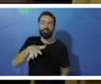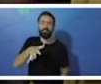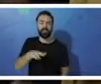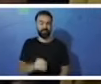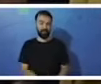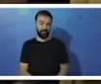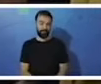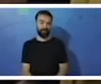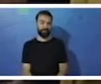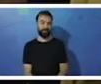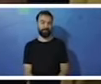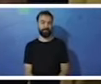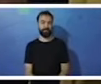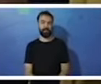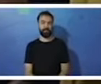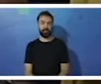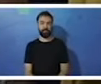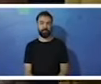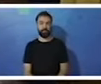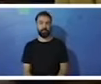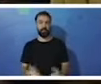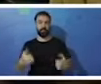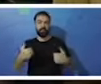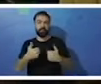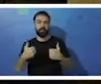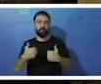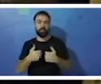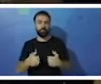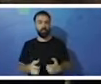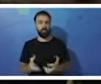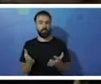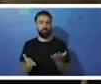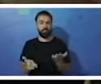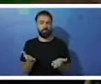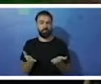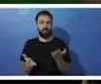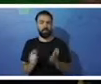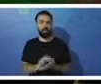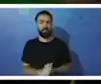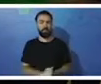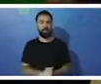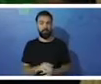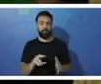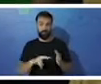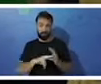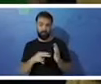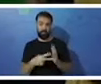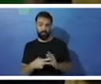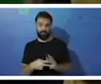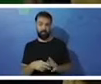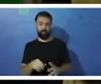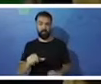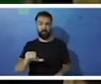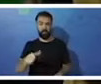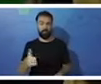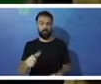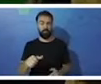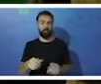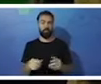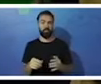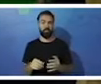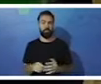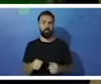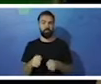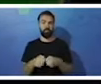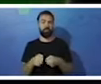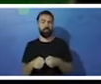ele acredita que chega próximo do peso real. Isso é fazer uma estimativa. Depois, nós temos aqui,